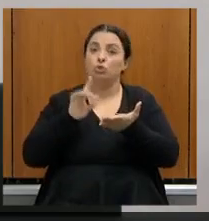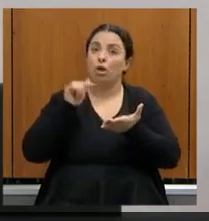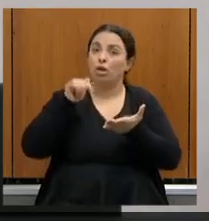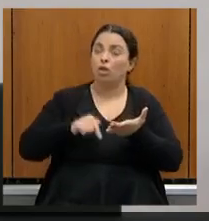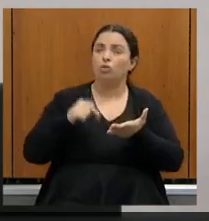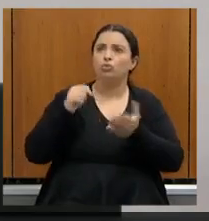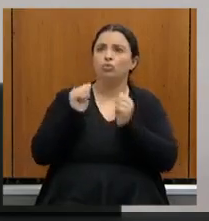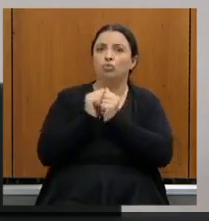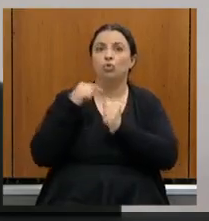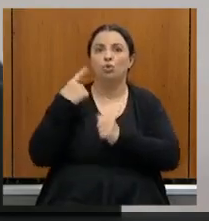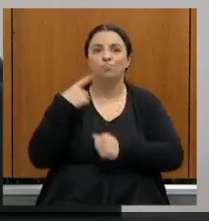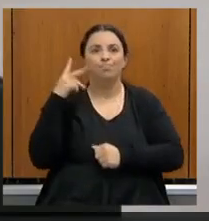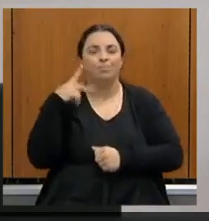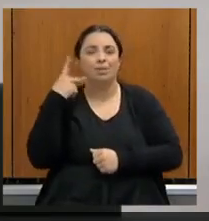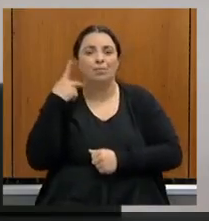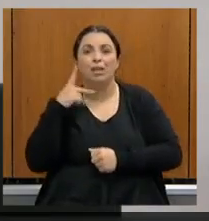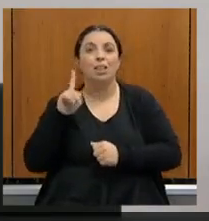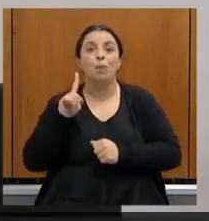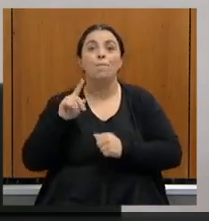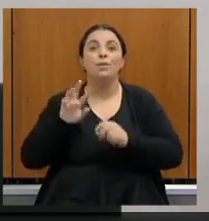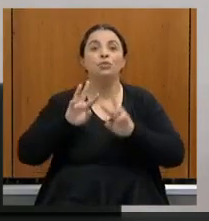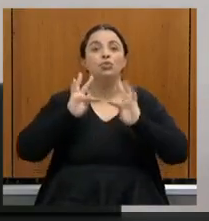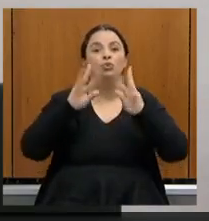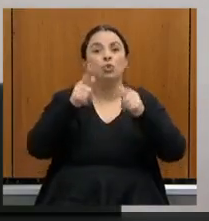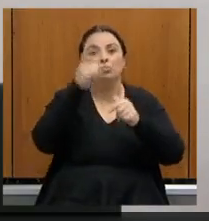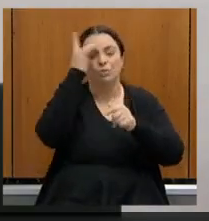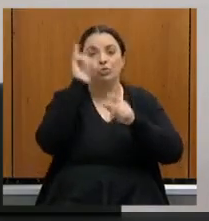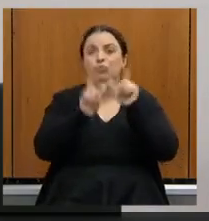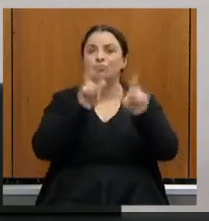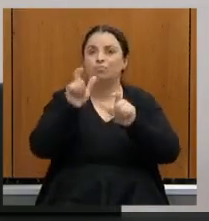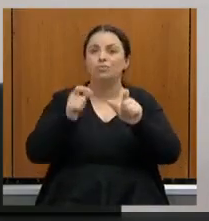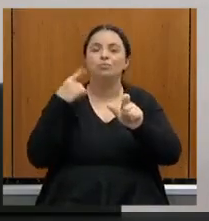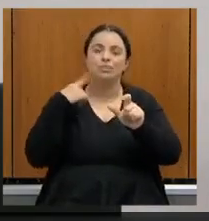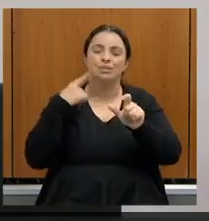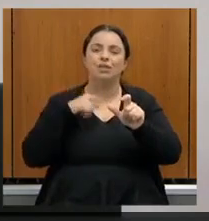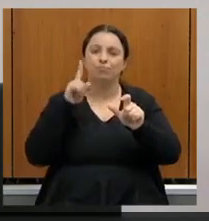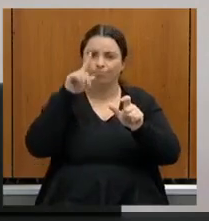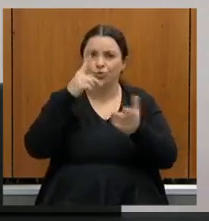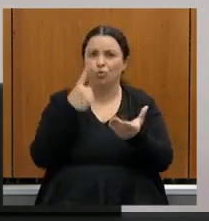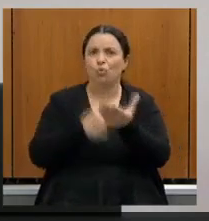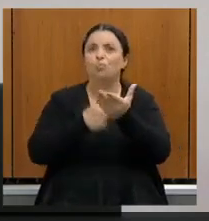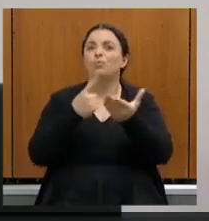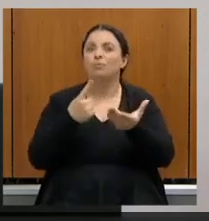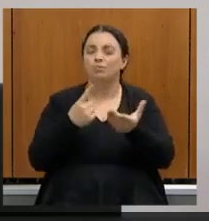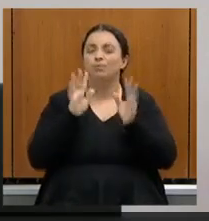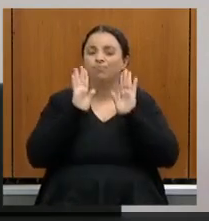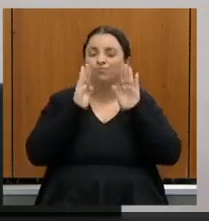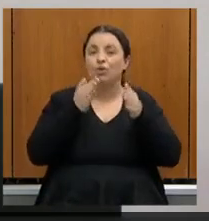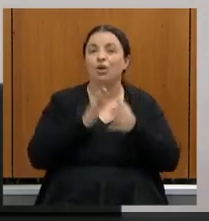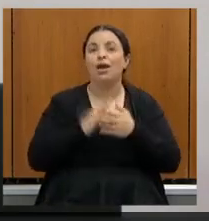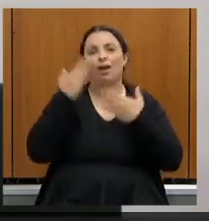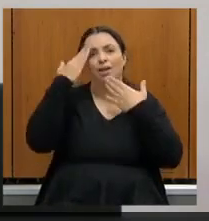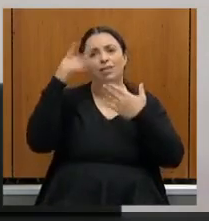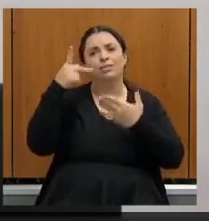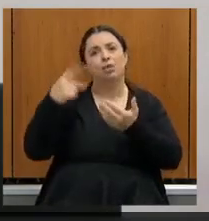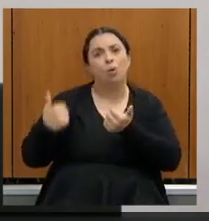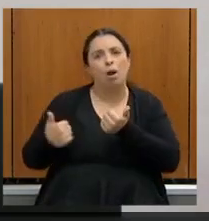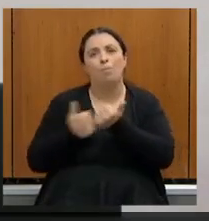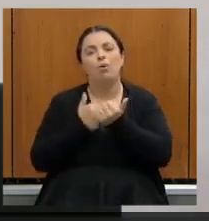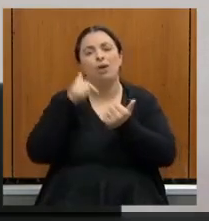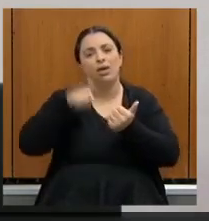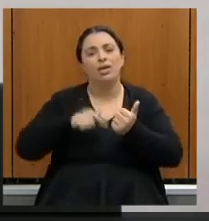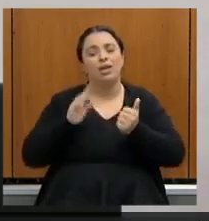parlamentares mas também com todos os mineiros mineiras e agradecer ao presidente pelo apoio que ele tem nos dado nesta